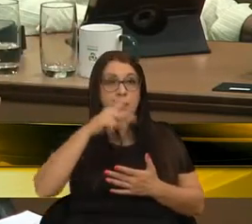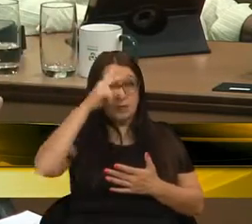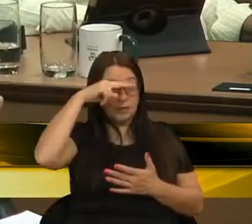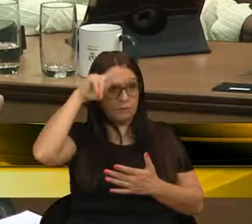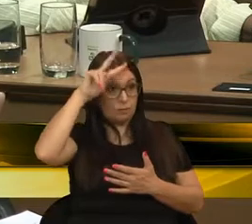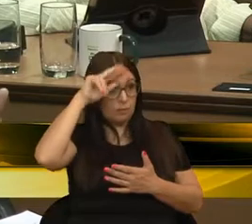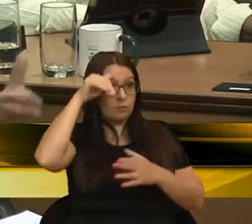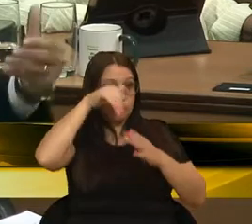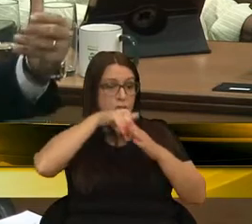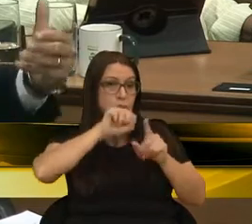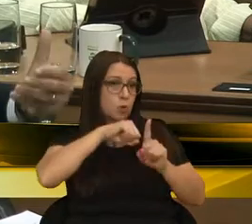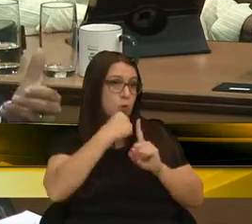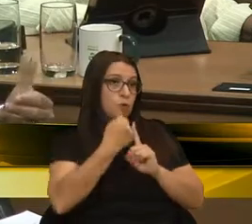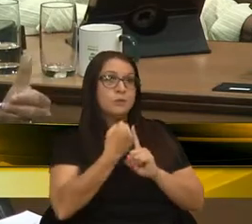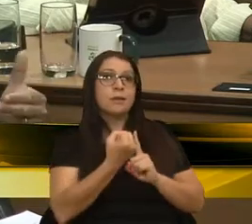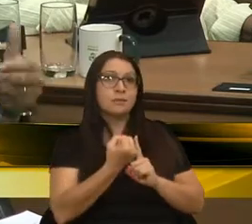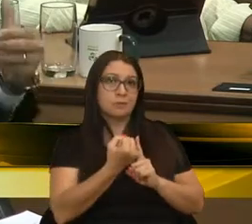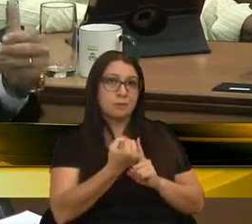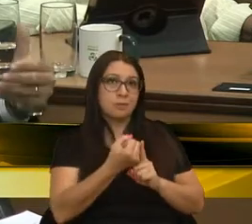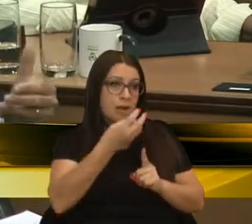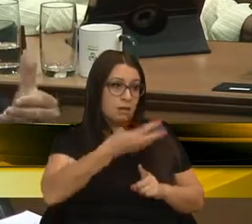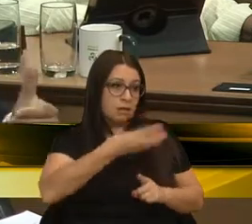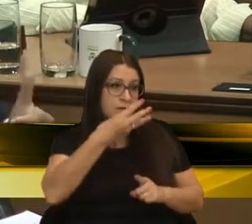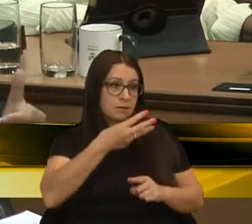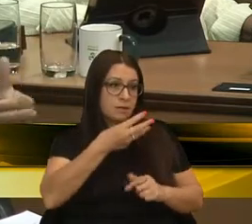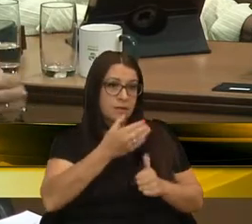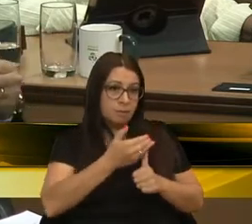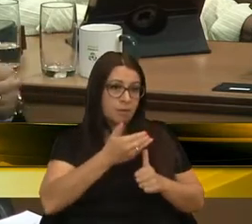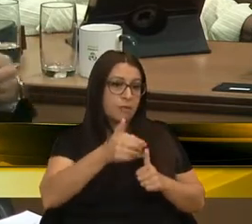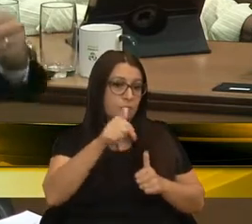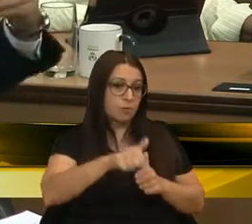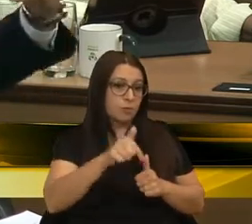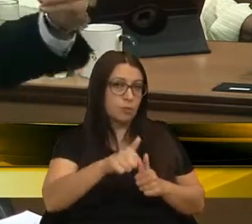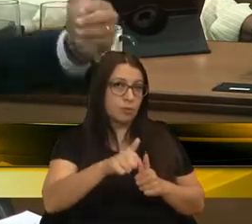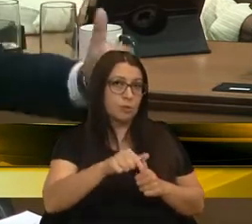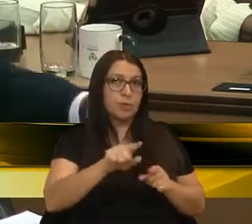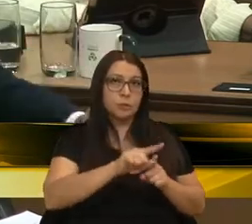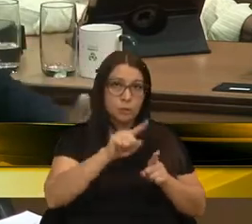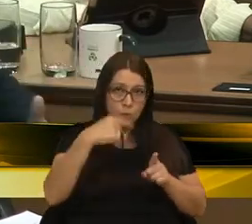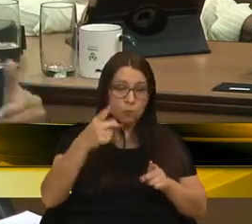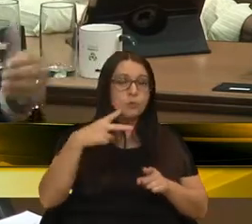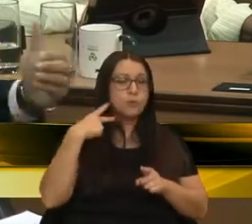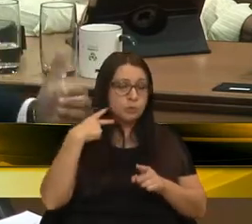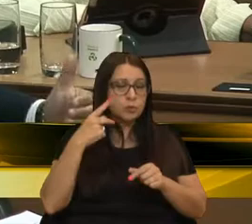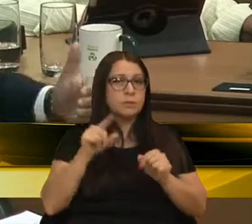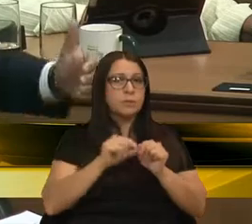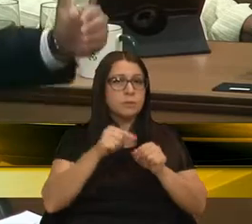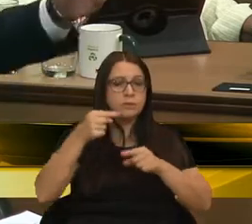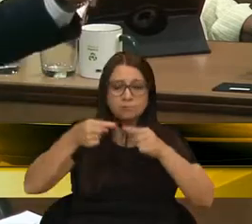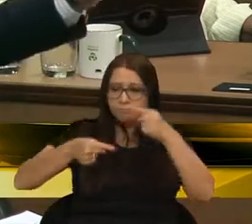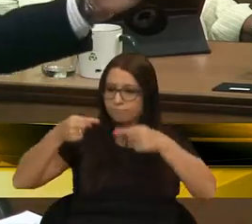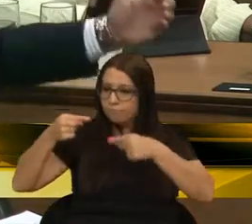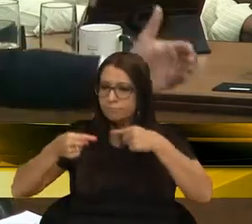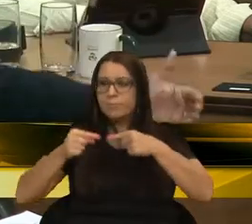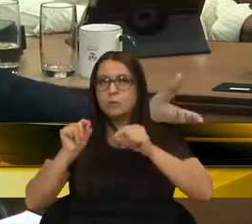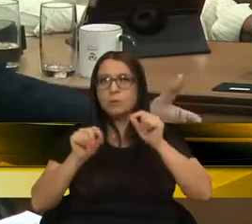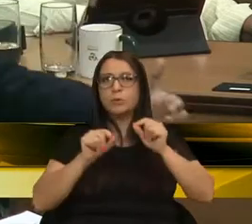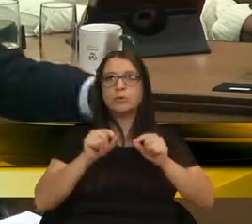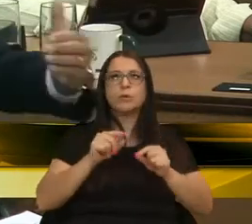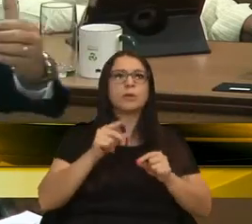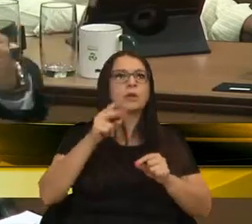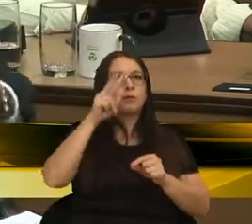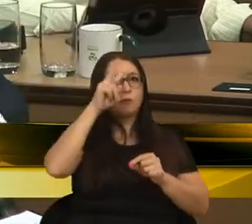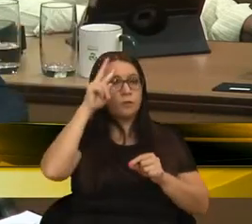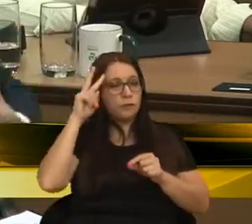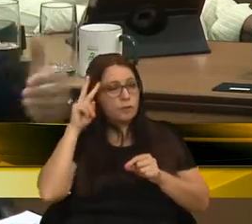nossa sociedade. É a terceira legislatura que eu estou aqui, outros vereadores também dissecaram essa matéria, discutiram, vereador Vinícius Ribeiro,